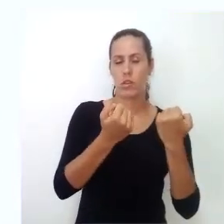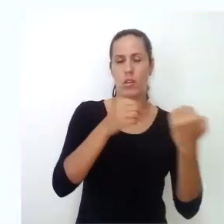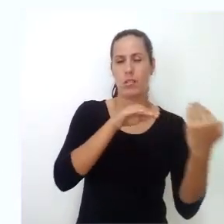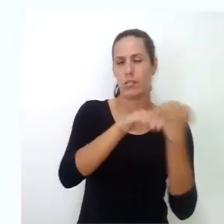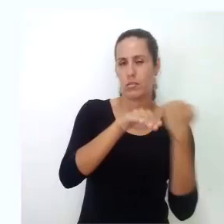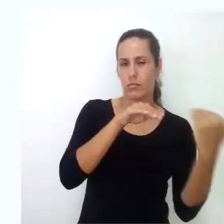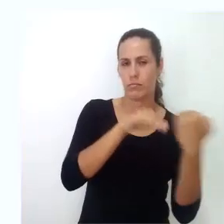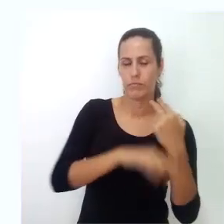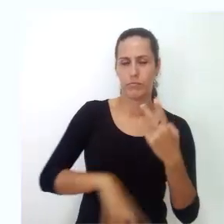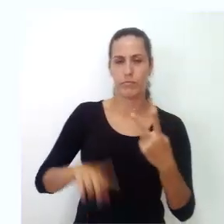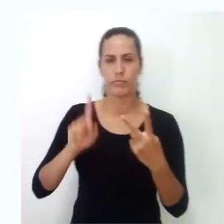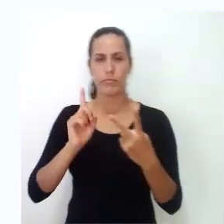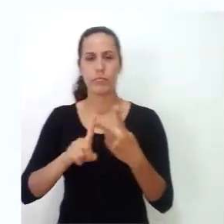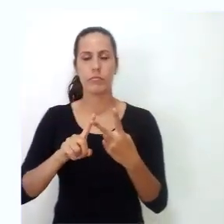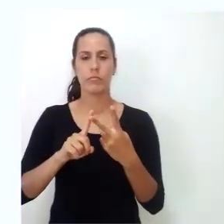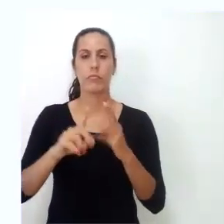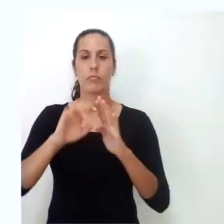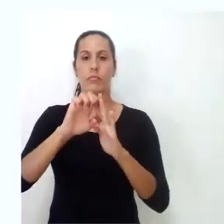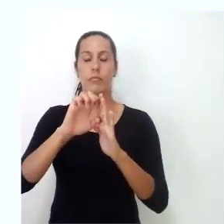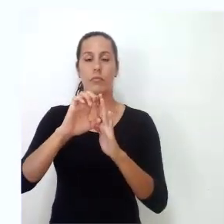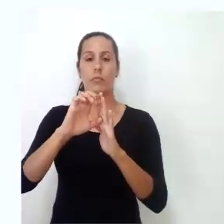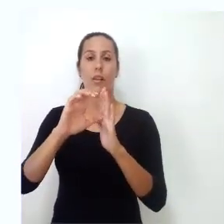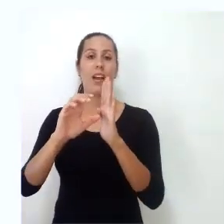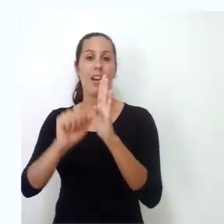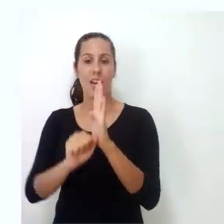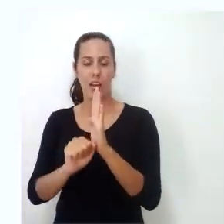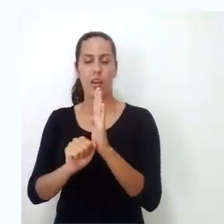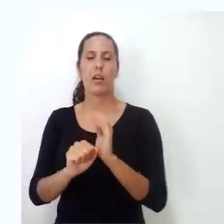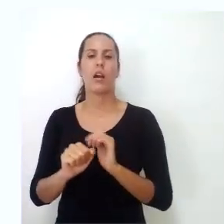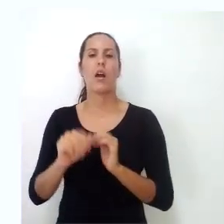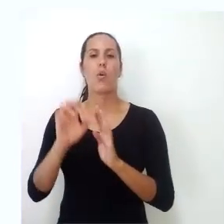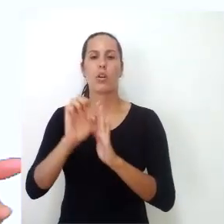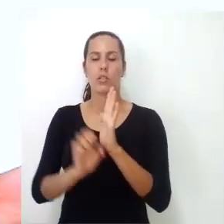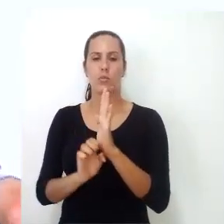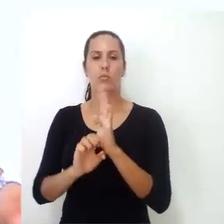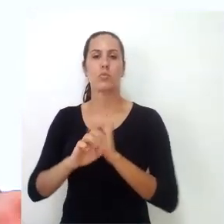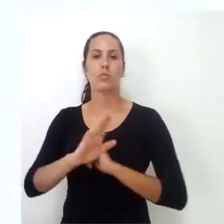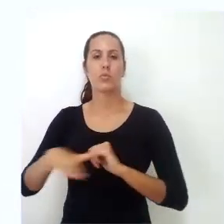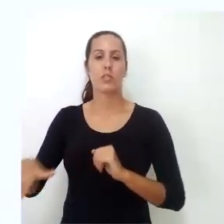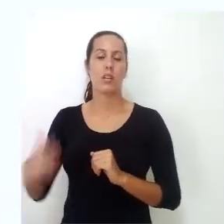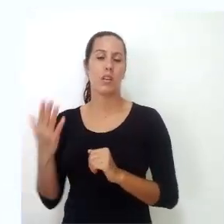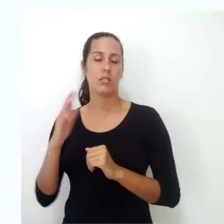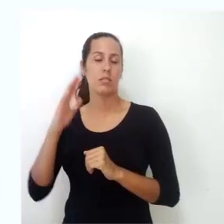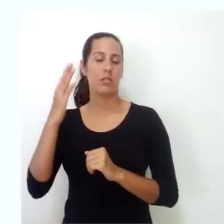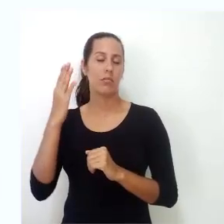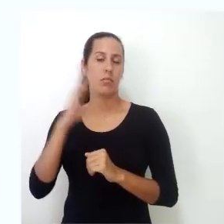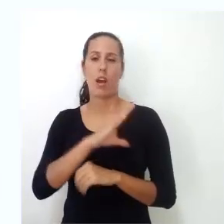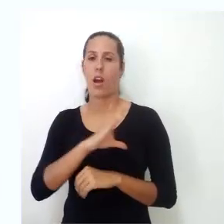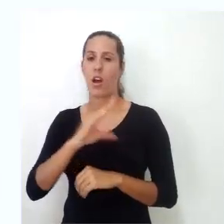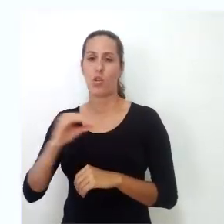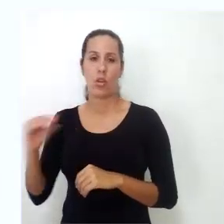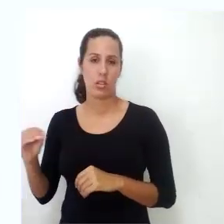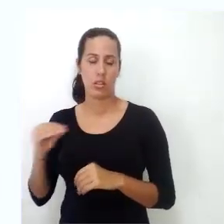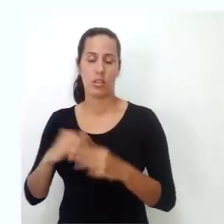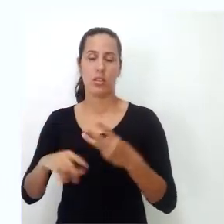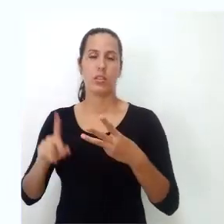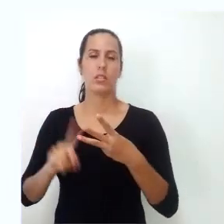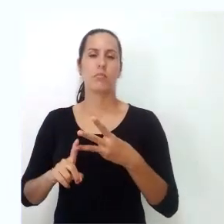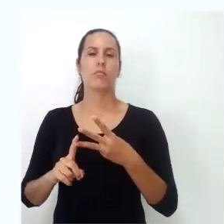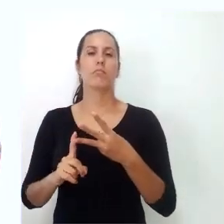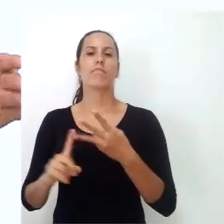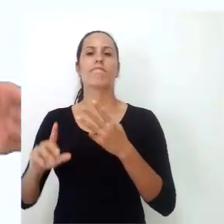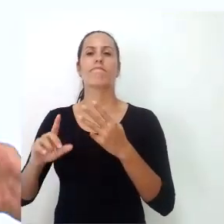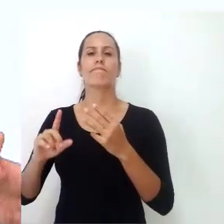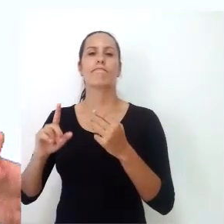Adolescente, como é que eu poderia dizer muito mais, do consumidor, etc. Então, são textos que